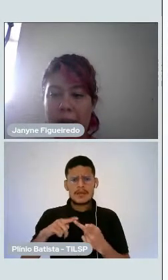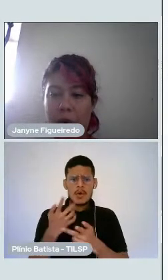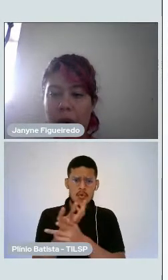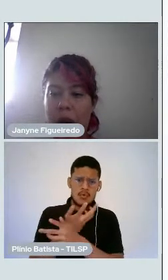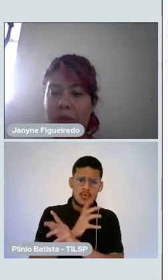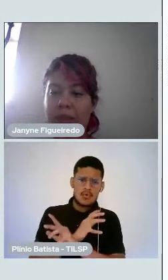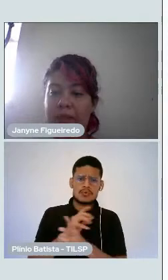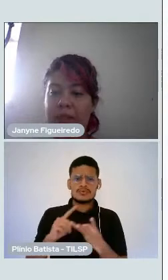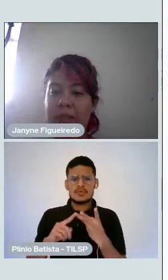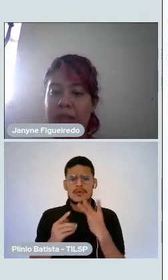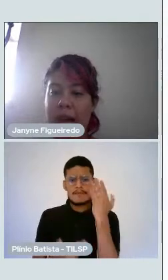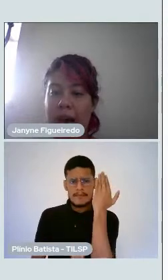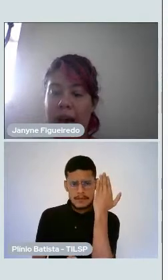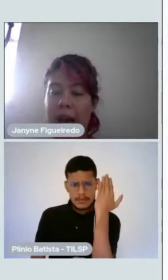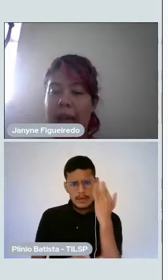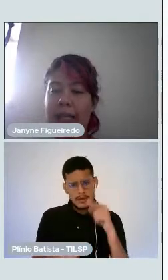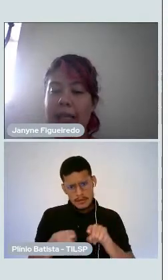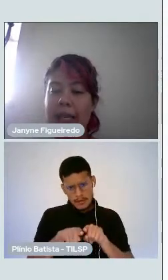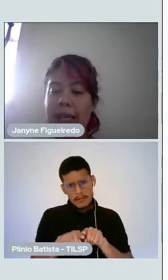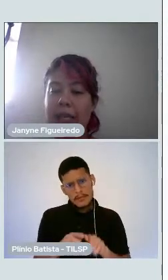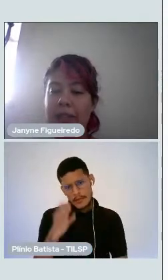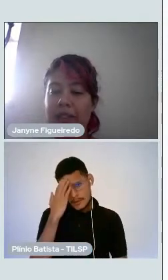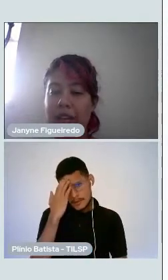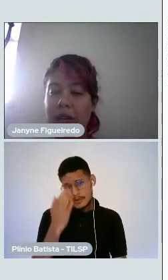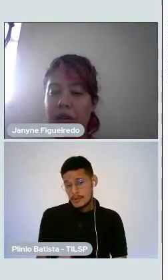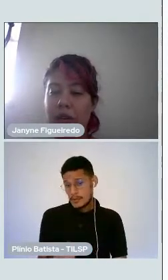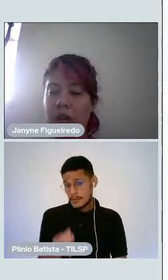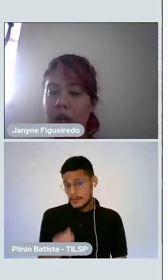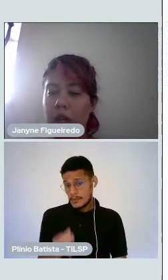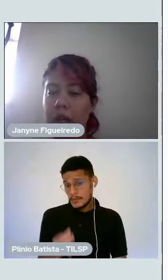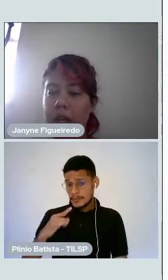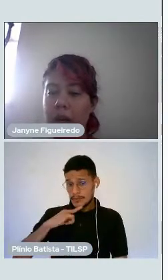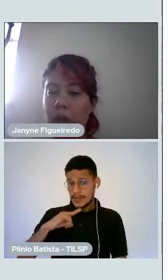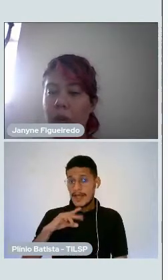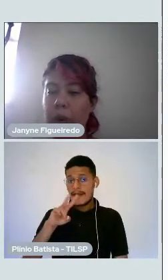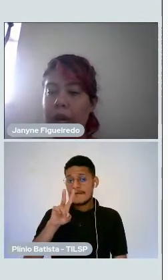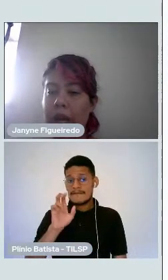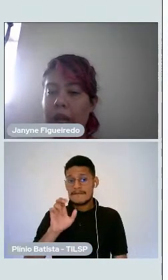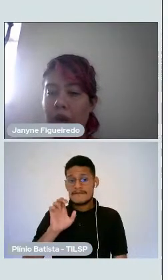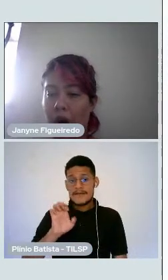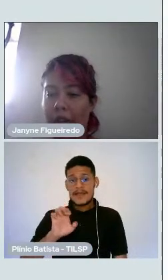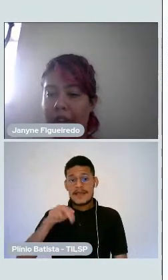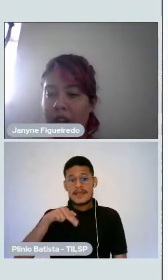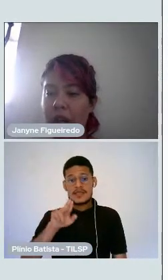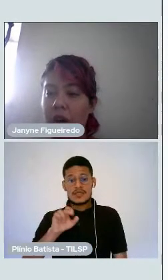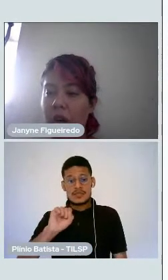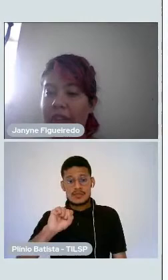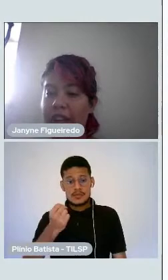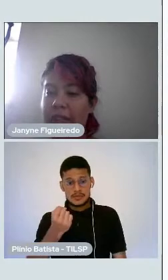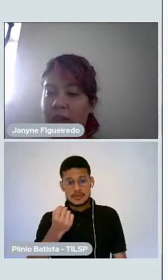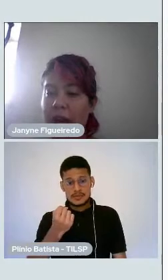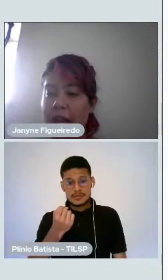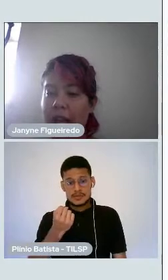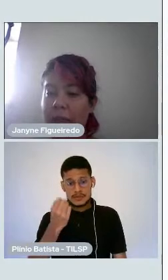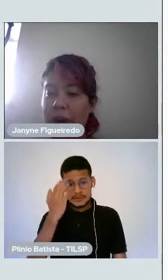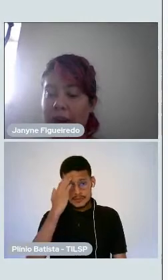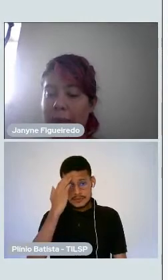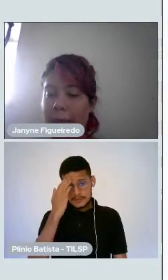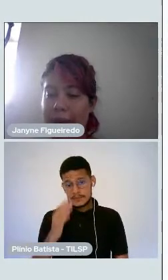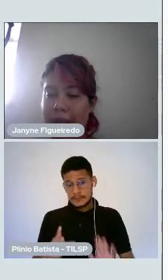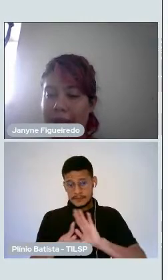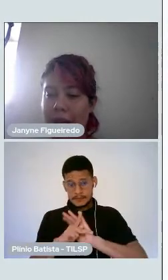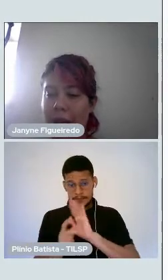Como exemplo, é possível citar a intrigante Vênus de Willendorf, confeccionada